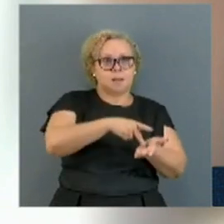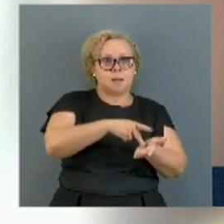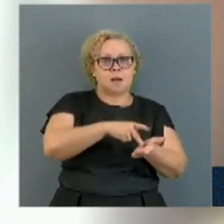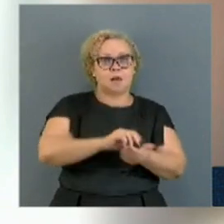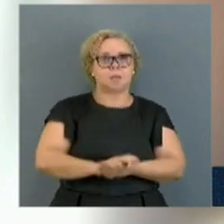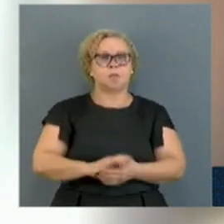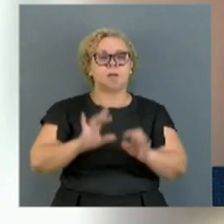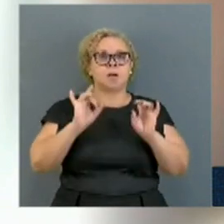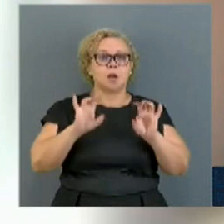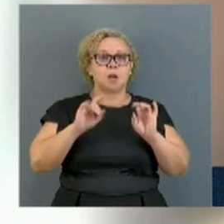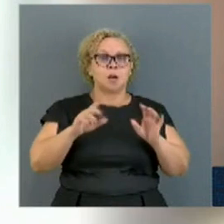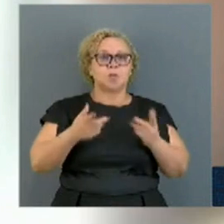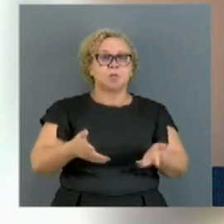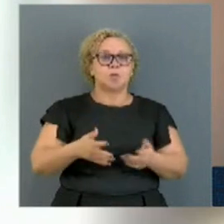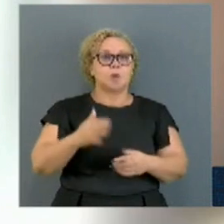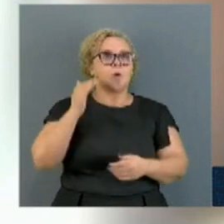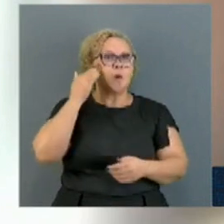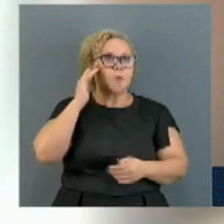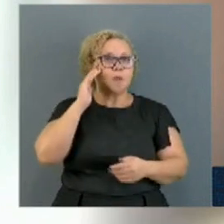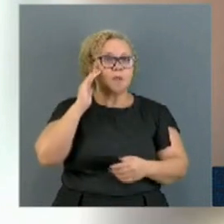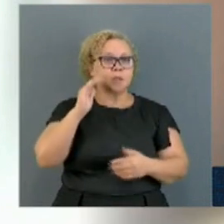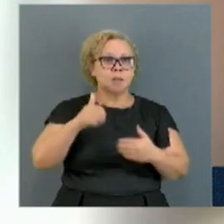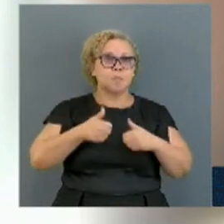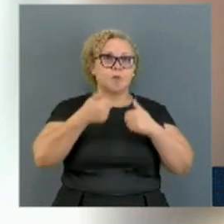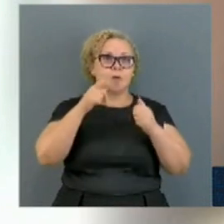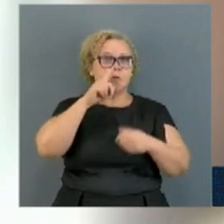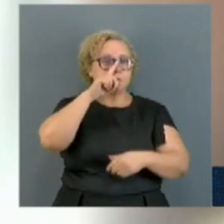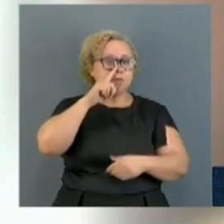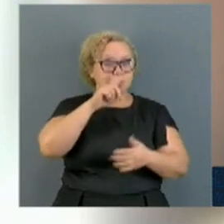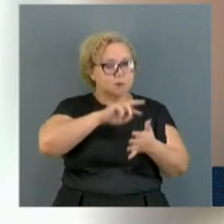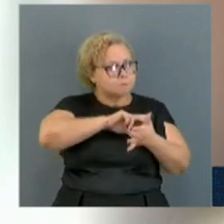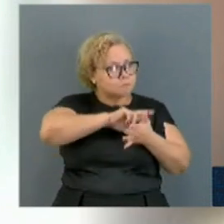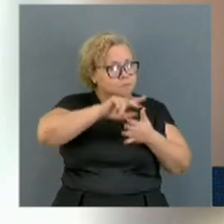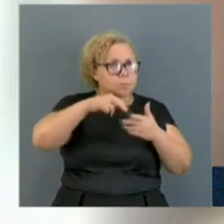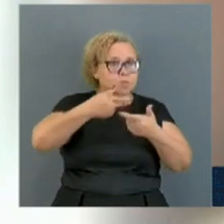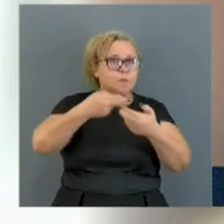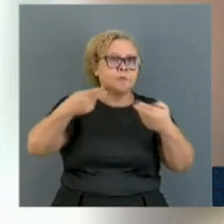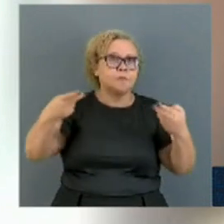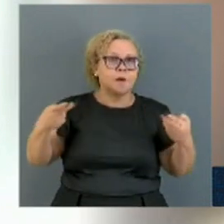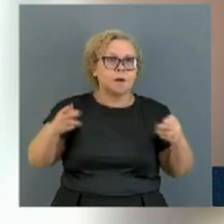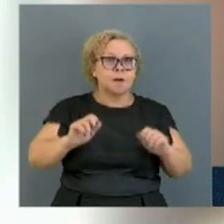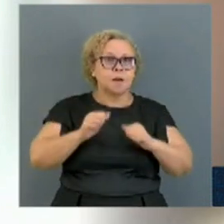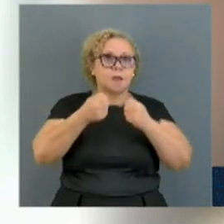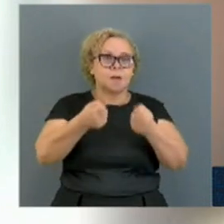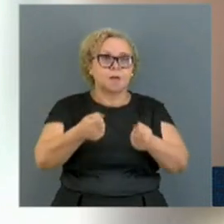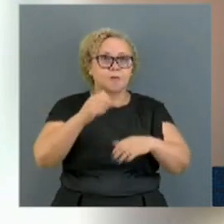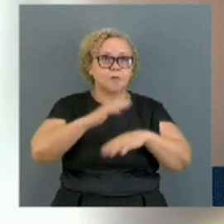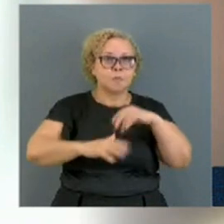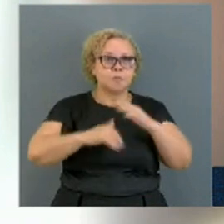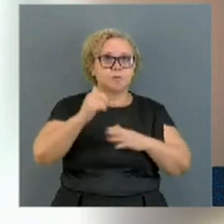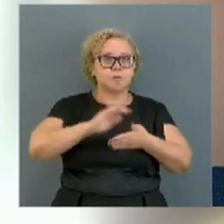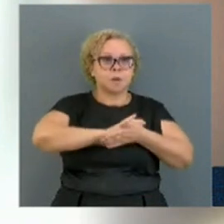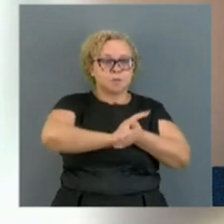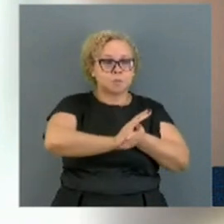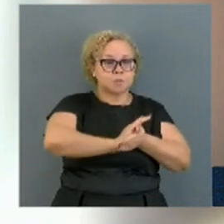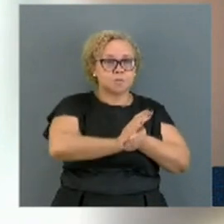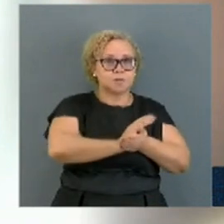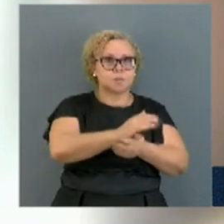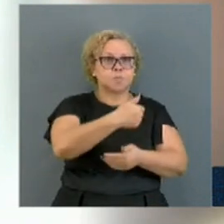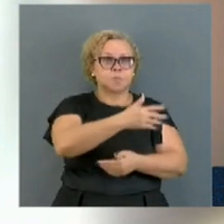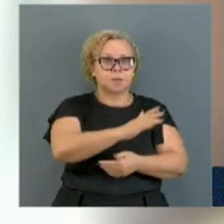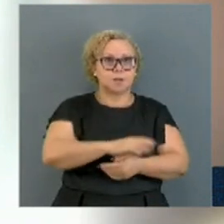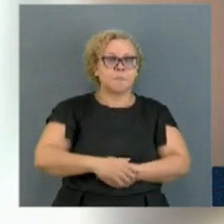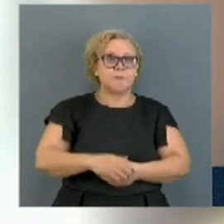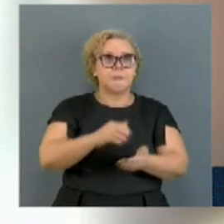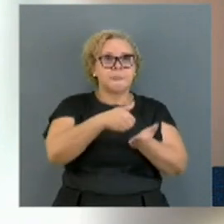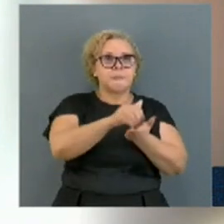para considerar alguns exemplos desses muitos riscos, porque são vários. Reforço de práticas discriminatórias, exclusão de acesso a bens e serviços